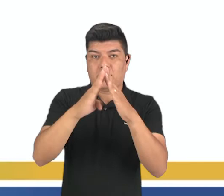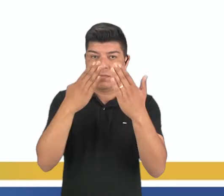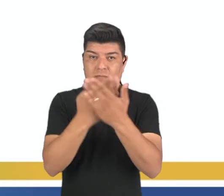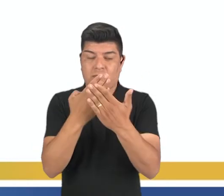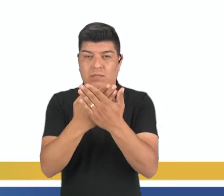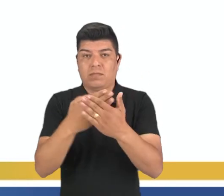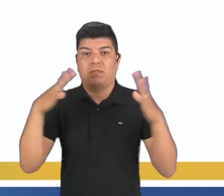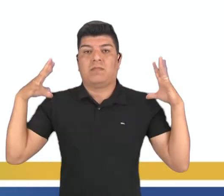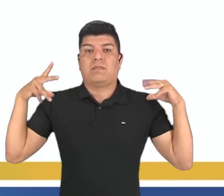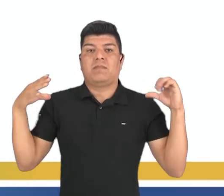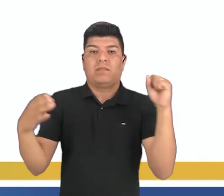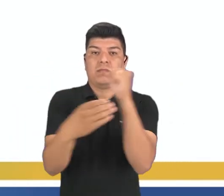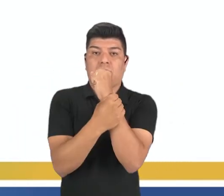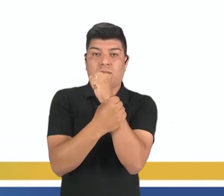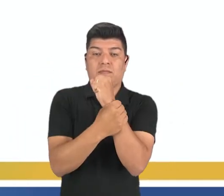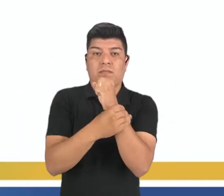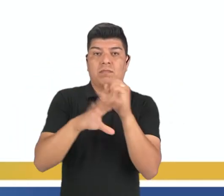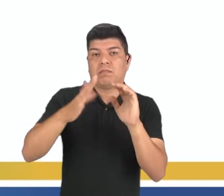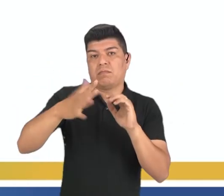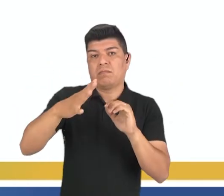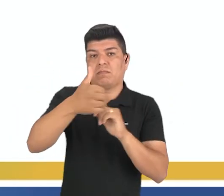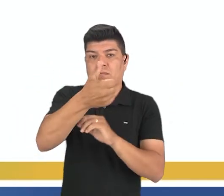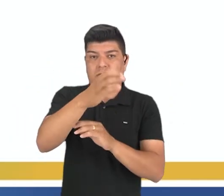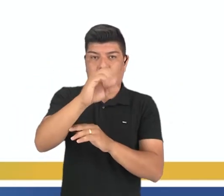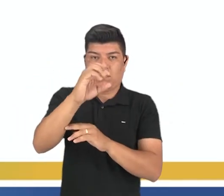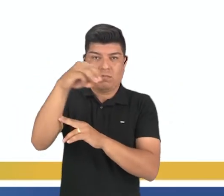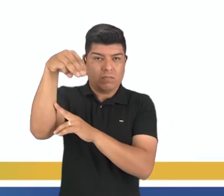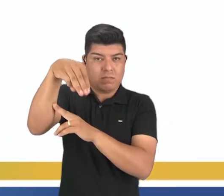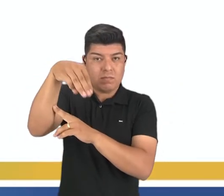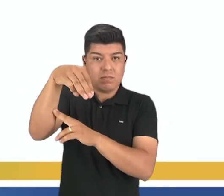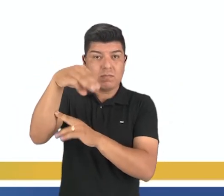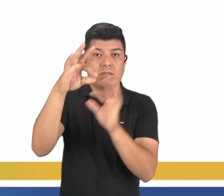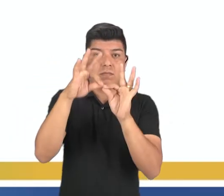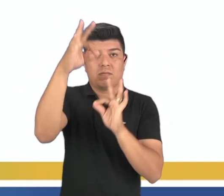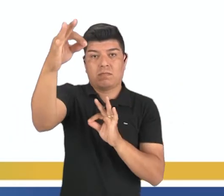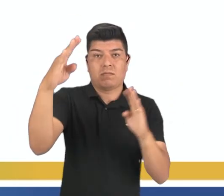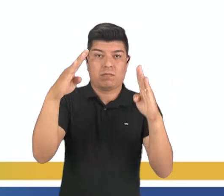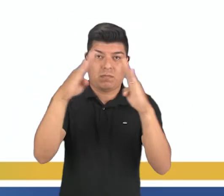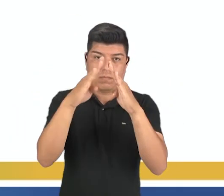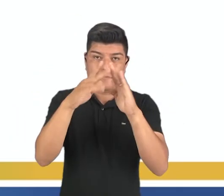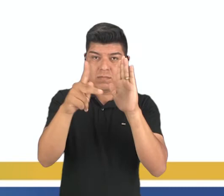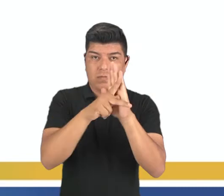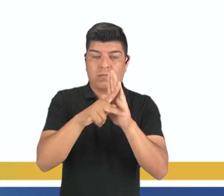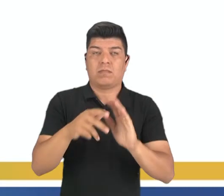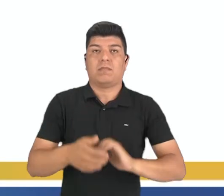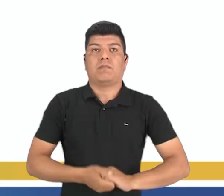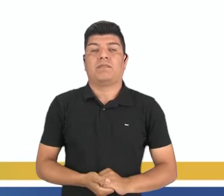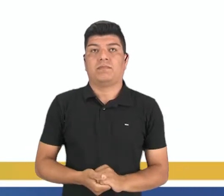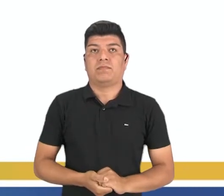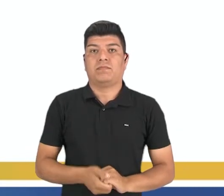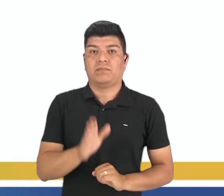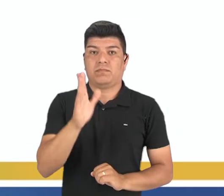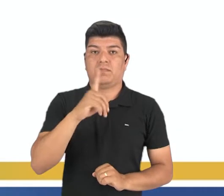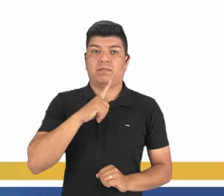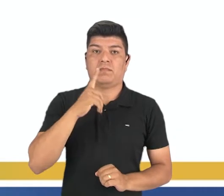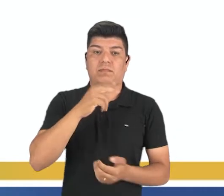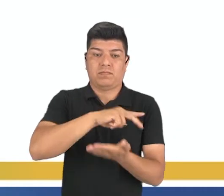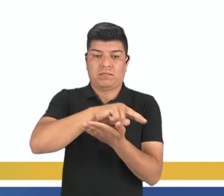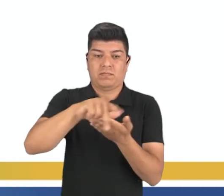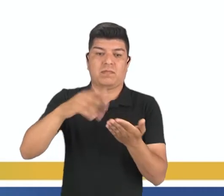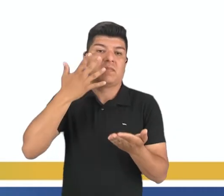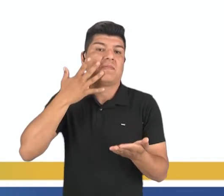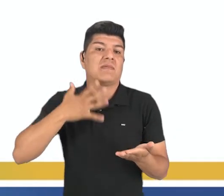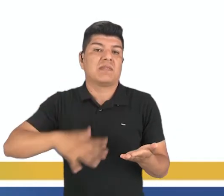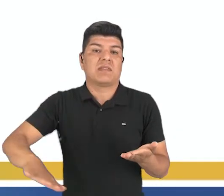da Guarda, que ficava a uns 100 metros da nossa casa. Já havia muita criança no